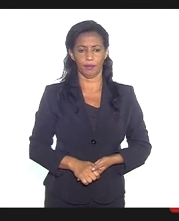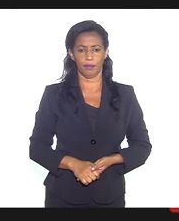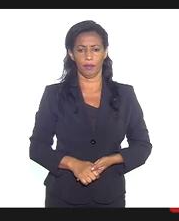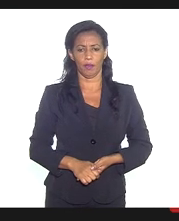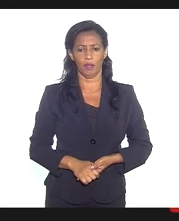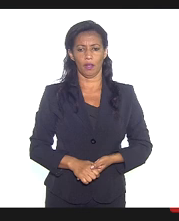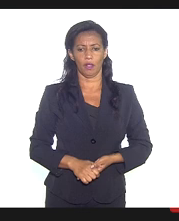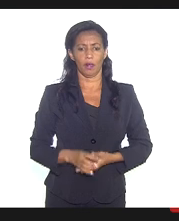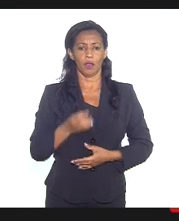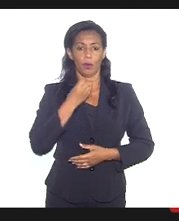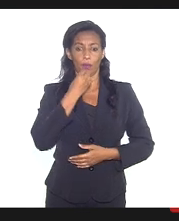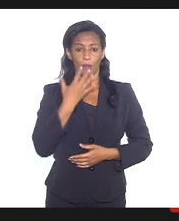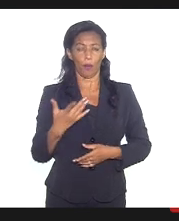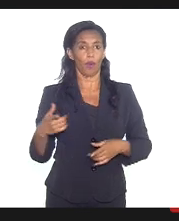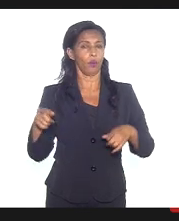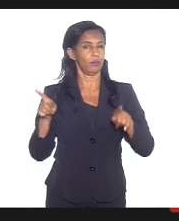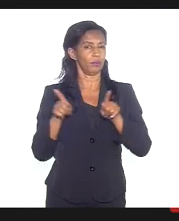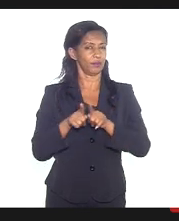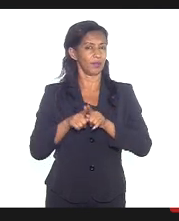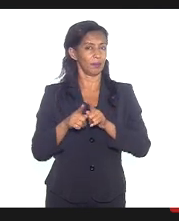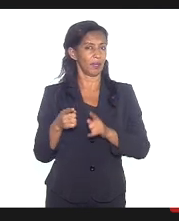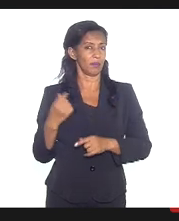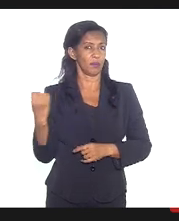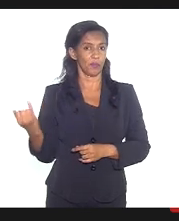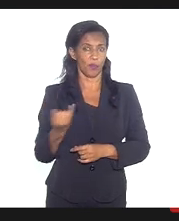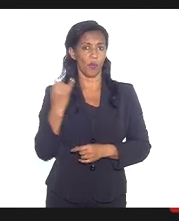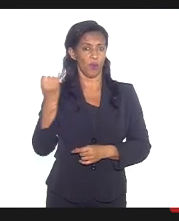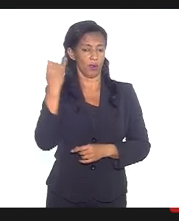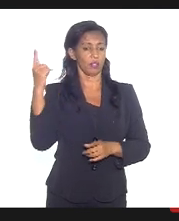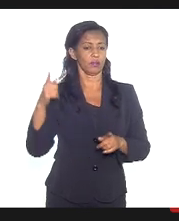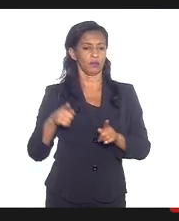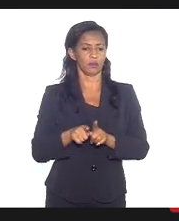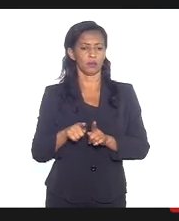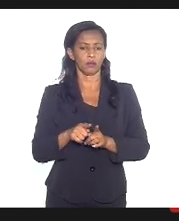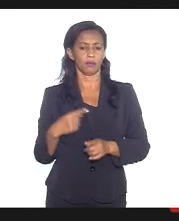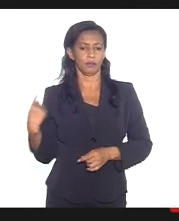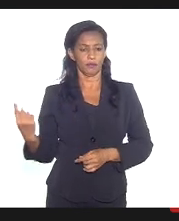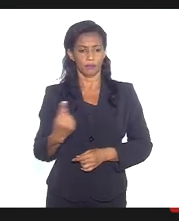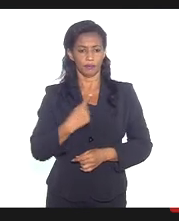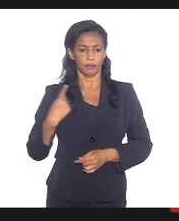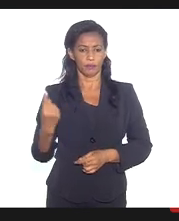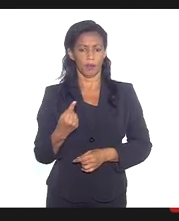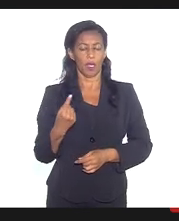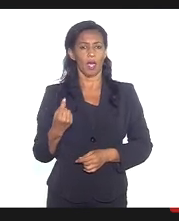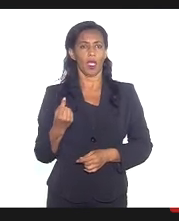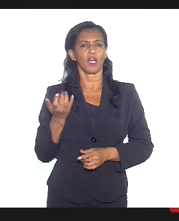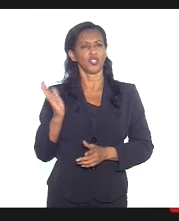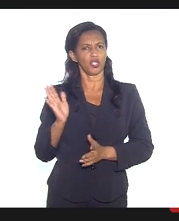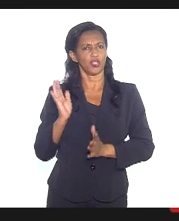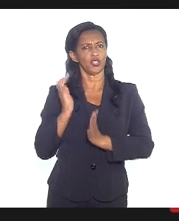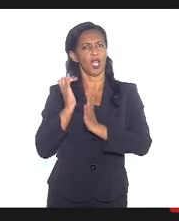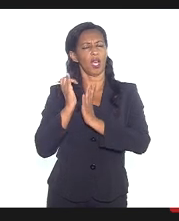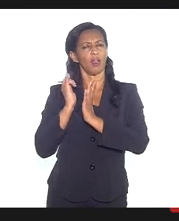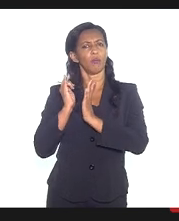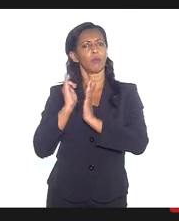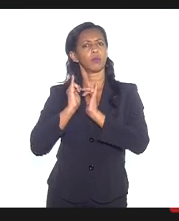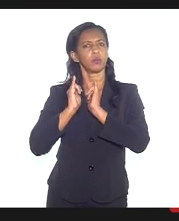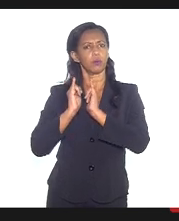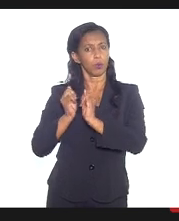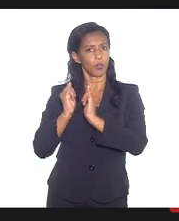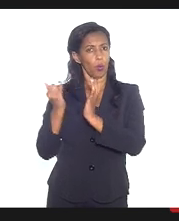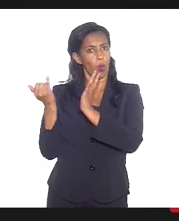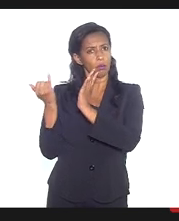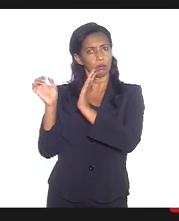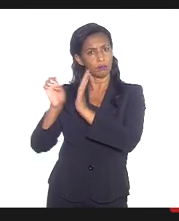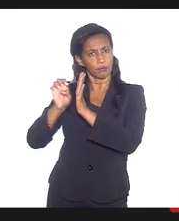aqui é um outro fator muito, muito, muito significativo para a gente, né? A gente publicou agora, no final de maio, a